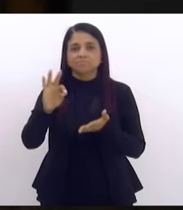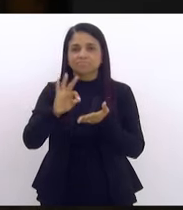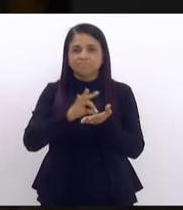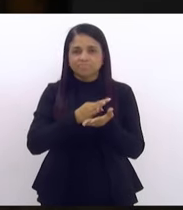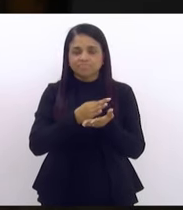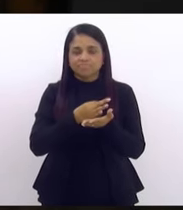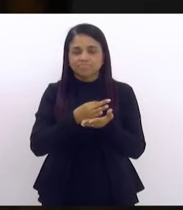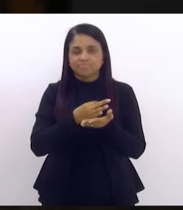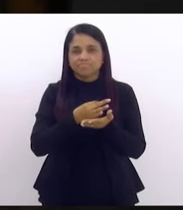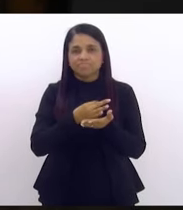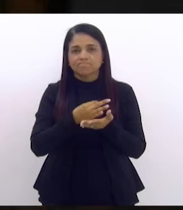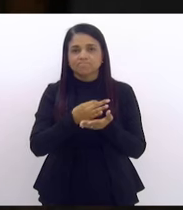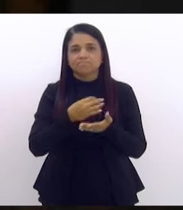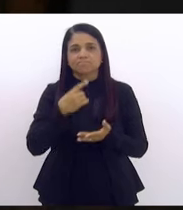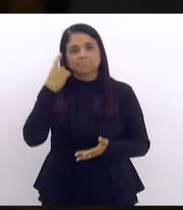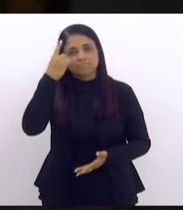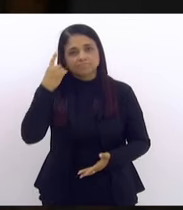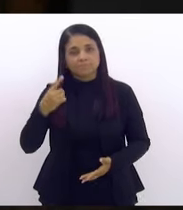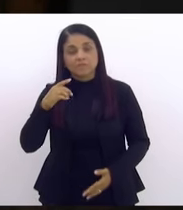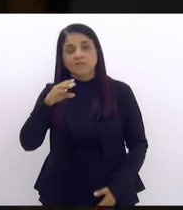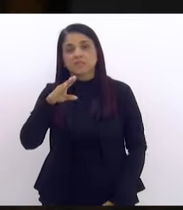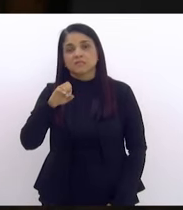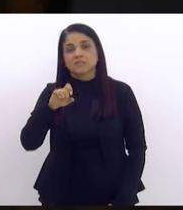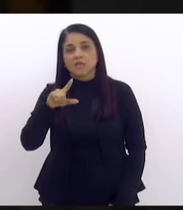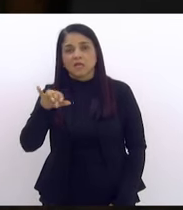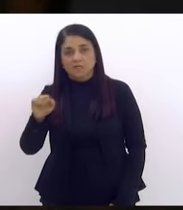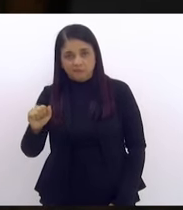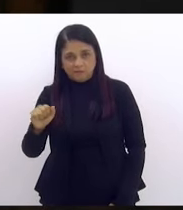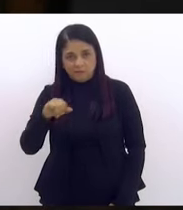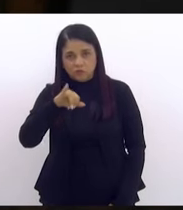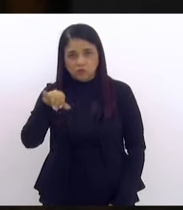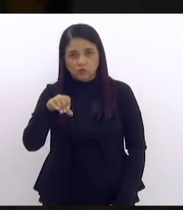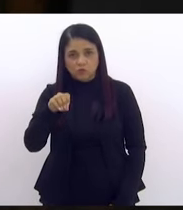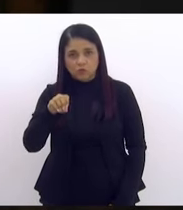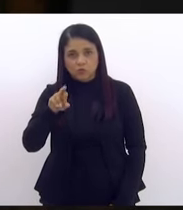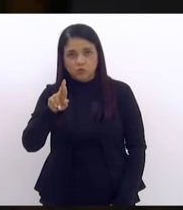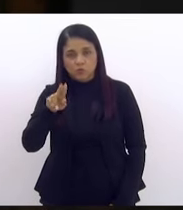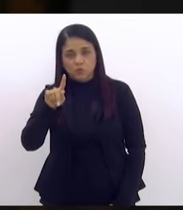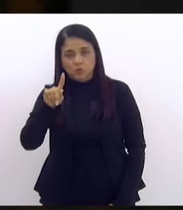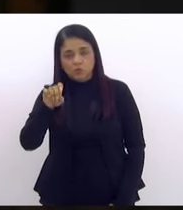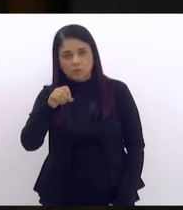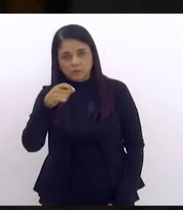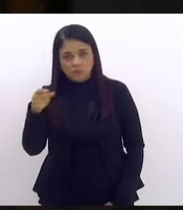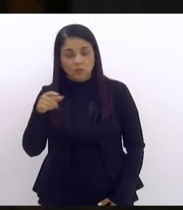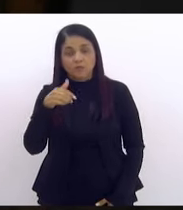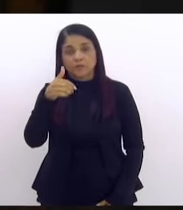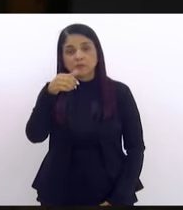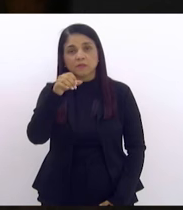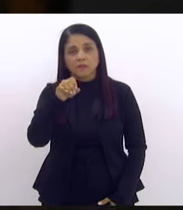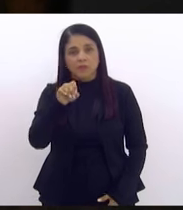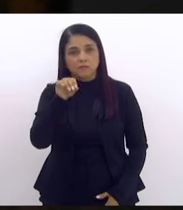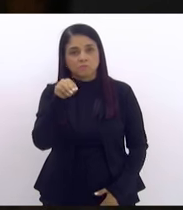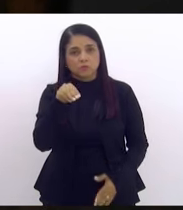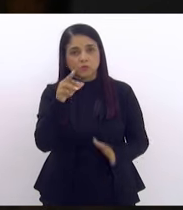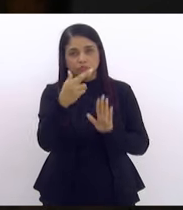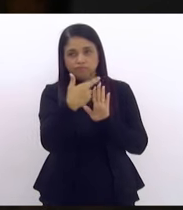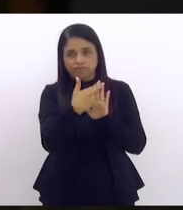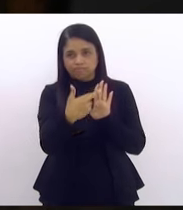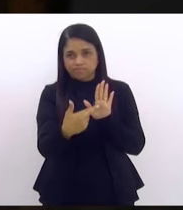oradora é a nobre deputada Célia Jordão. Vossa Excelência dispõe de 10 minutos no tempo